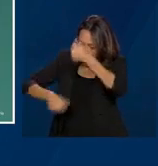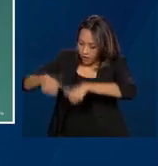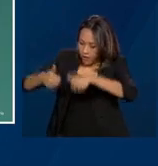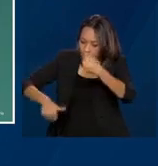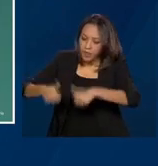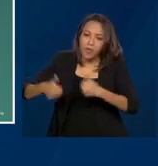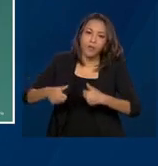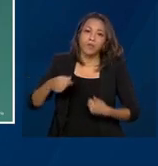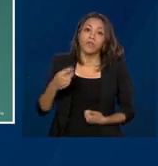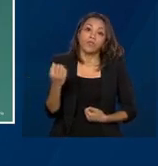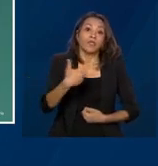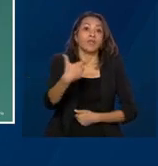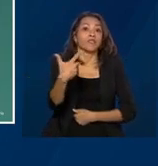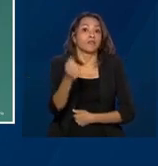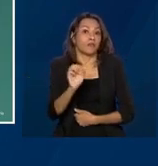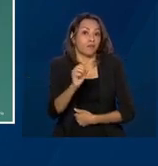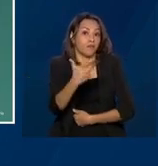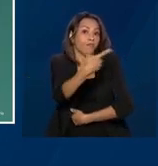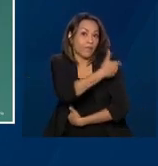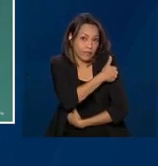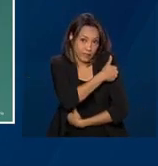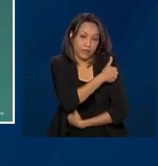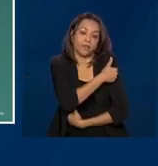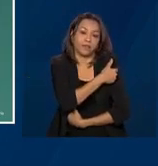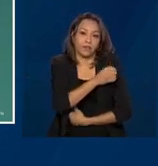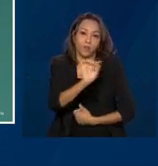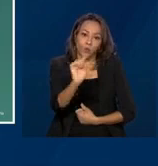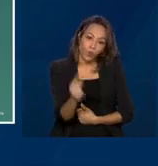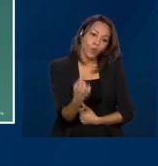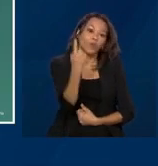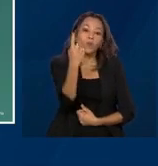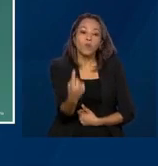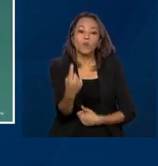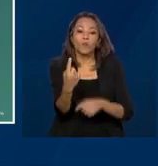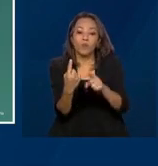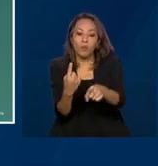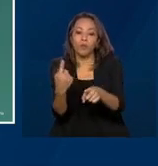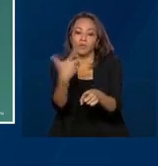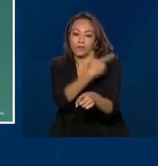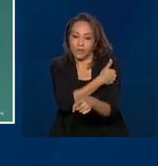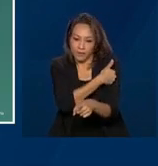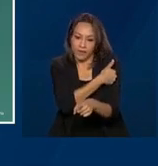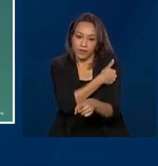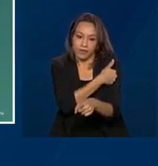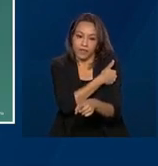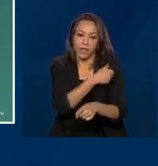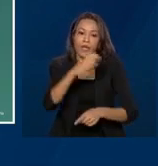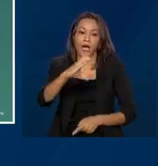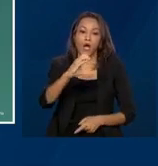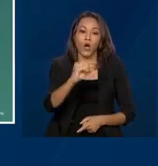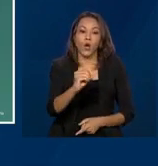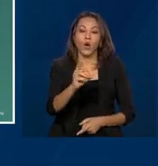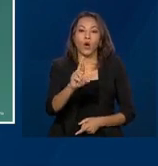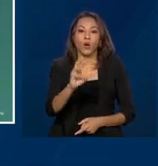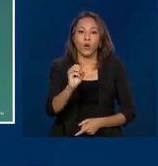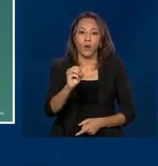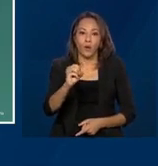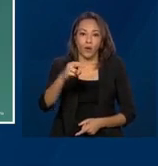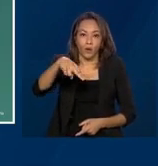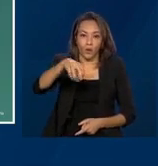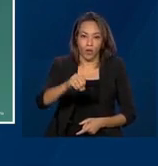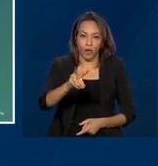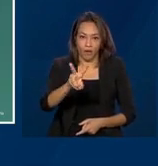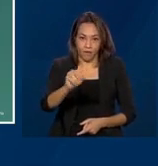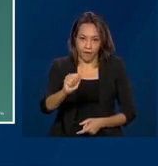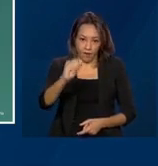vacinas em desenvolvimento. E eu vou começar com a vacina absorvida, Covid-19 inativada, Coronavac. A apresentação